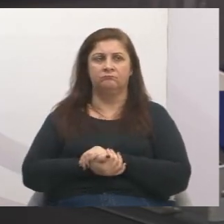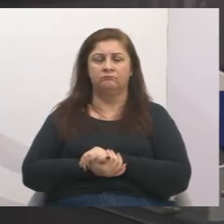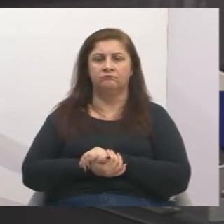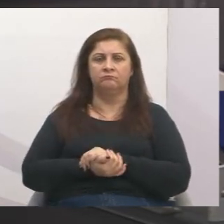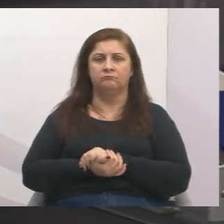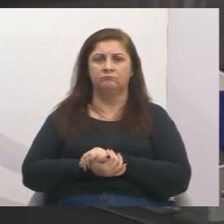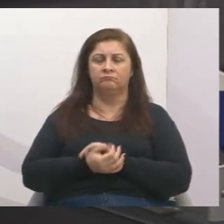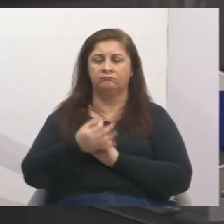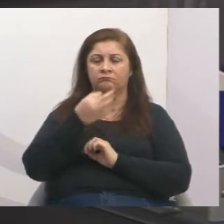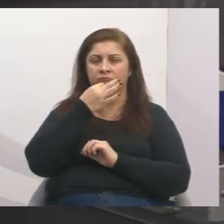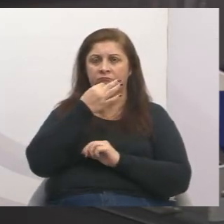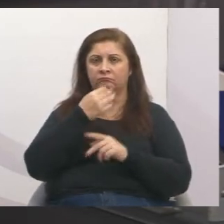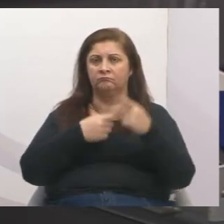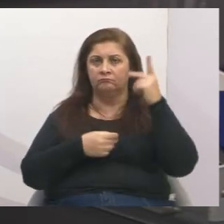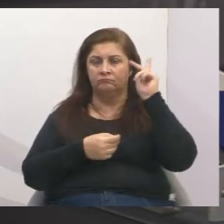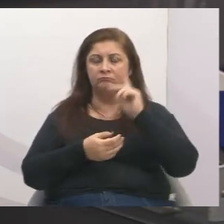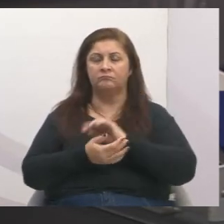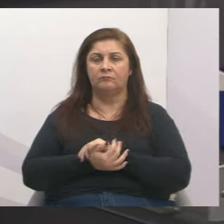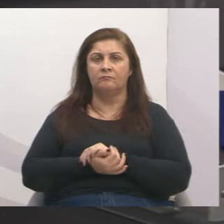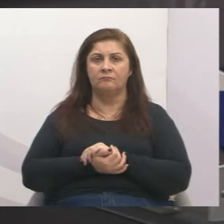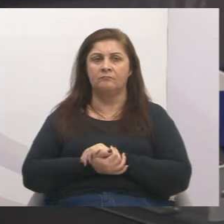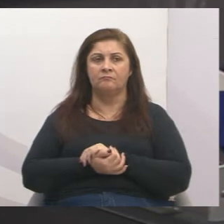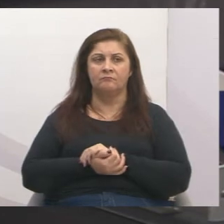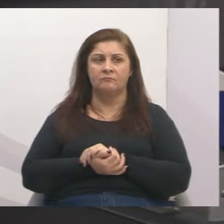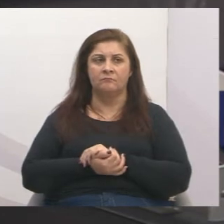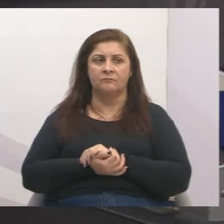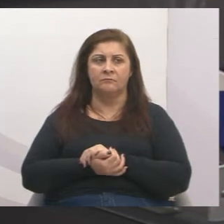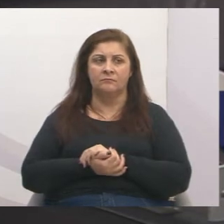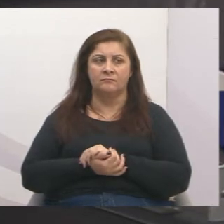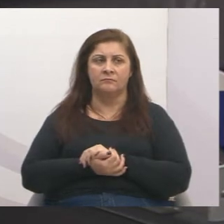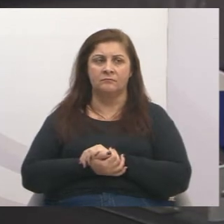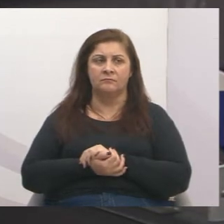bom? É essa a minha opinião, eu acho que realmente foi feito melhor.